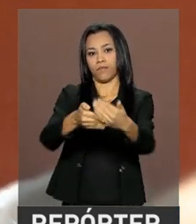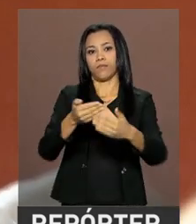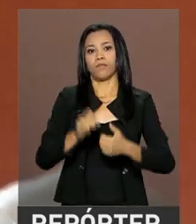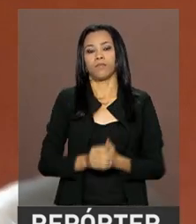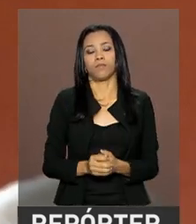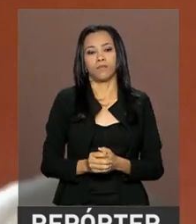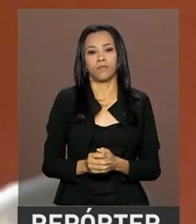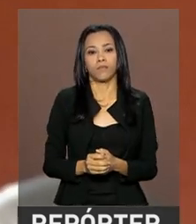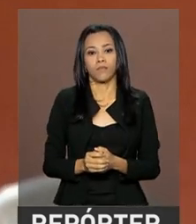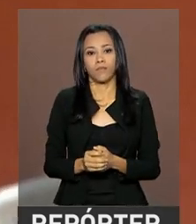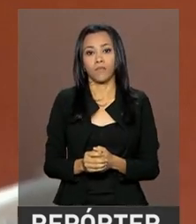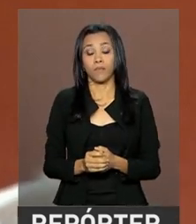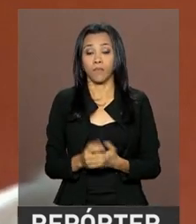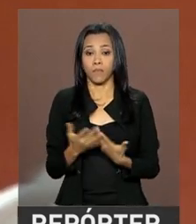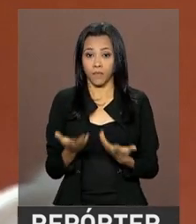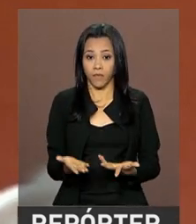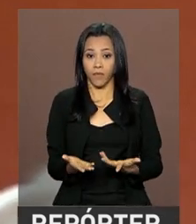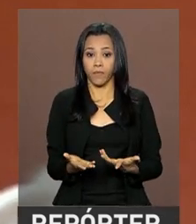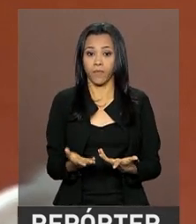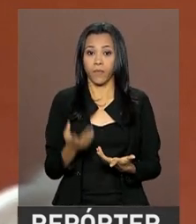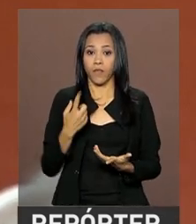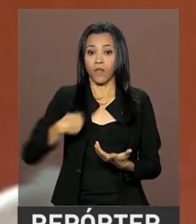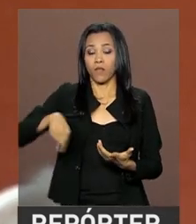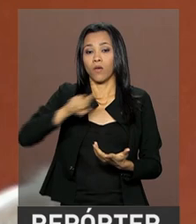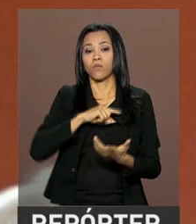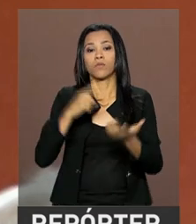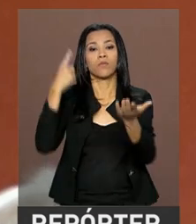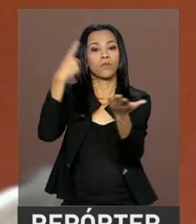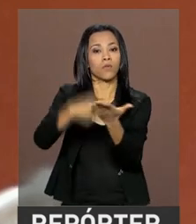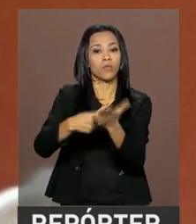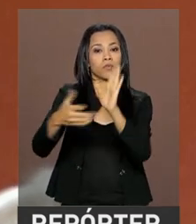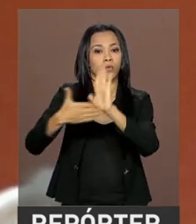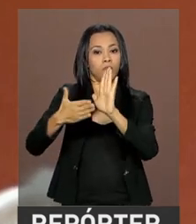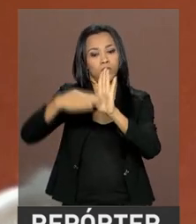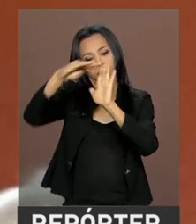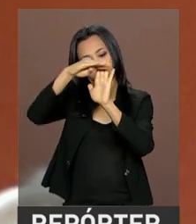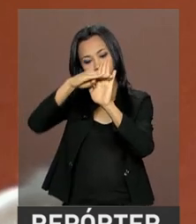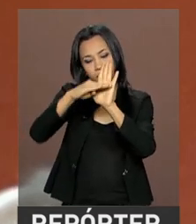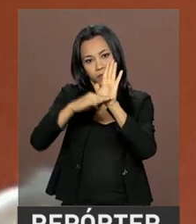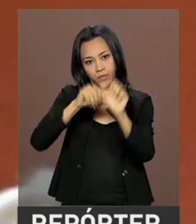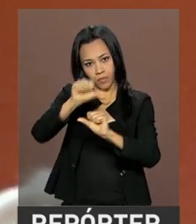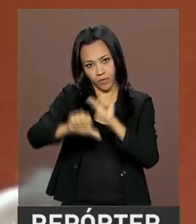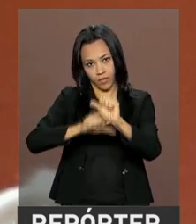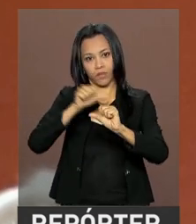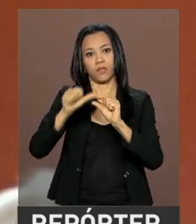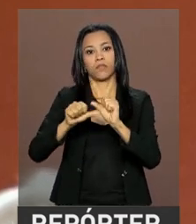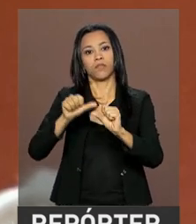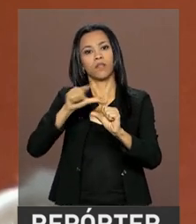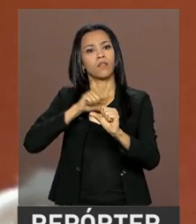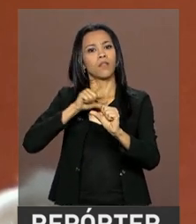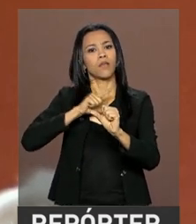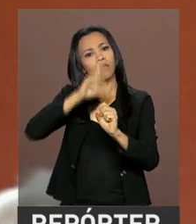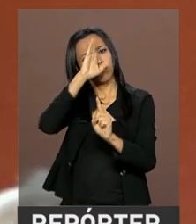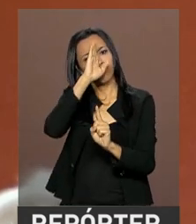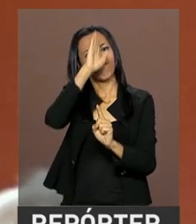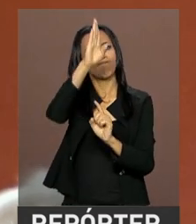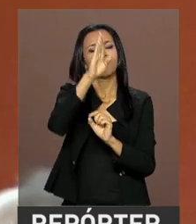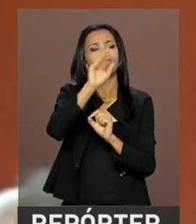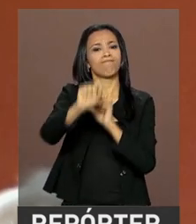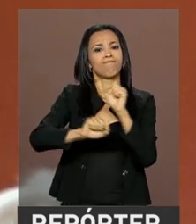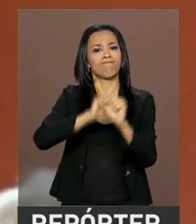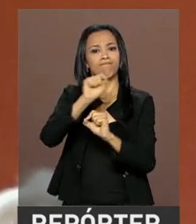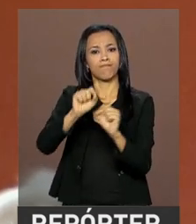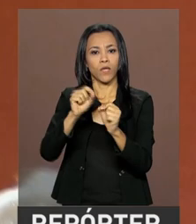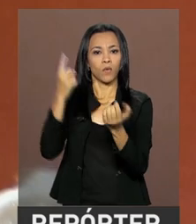crescimento nossa agenda de reformas tem por premissas